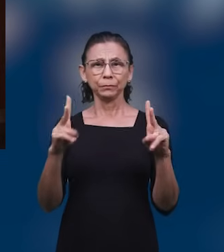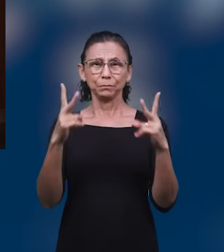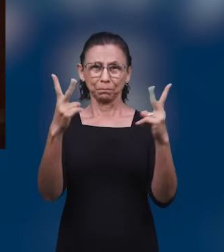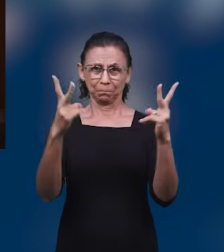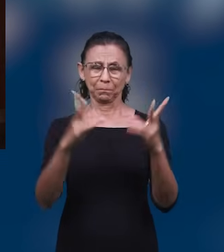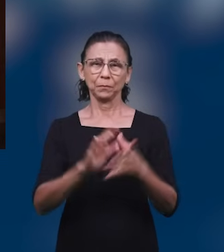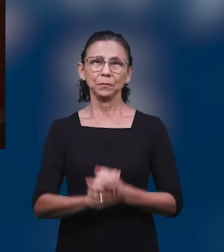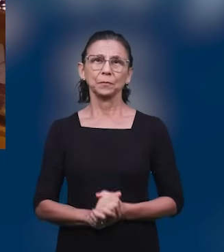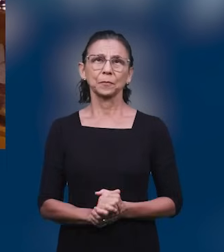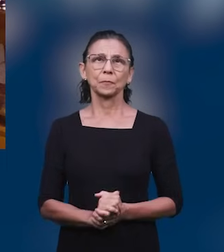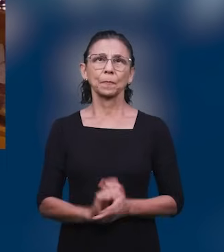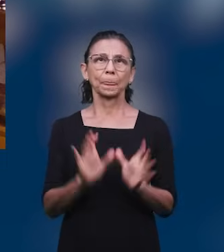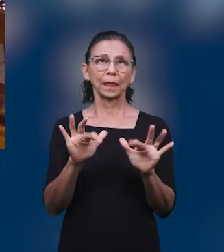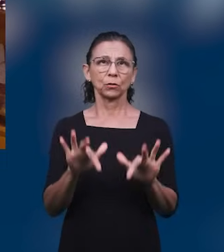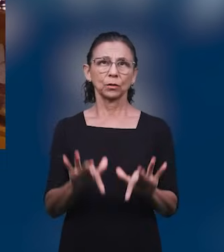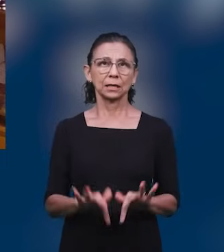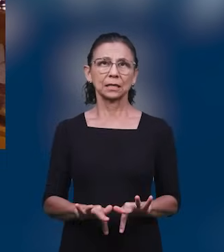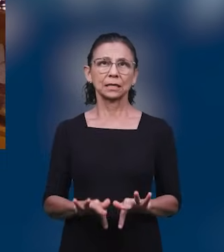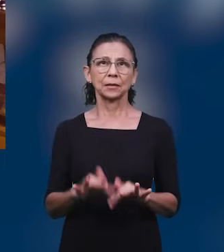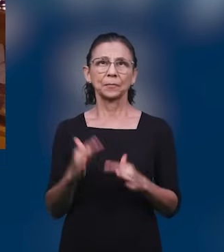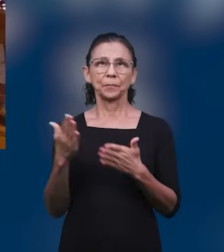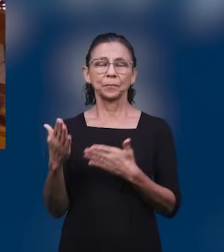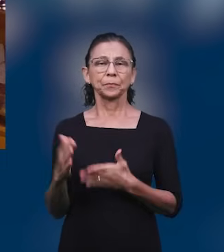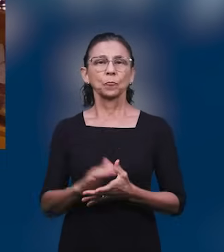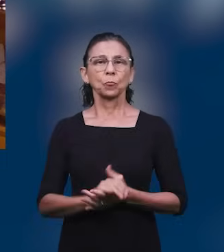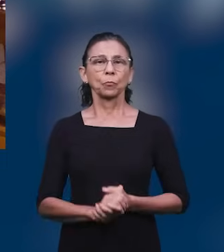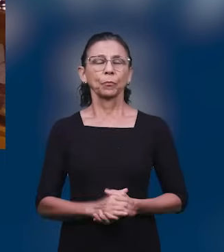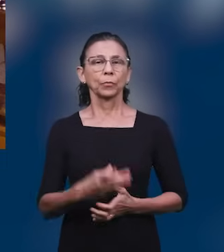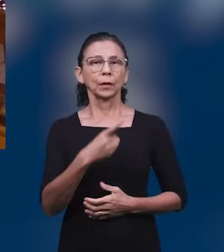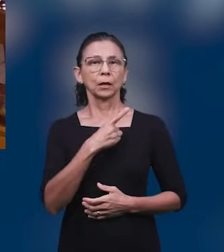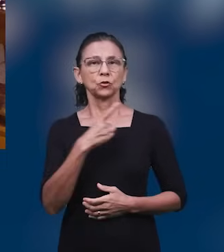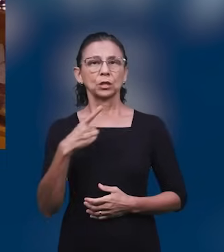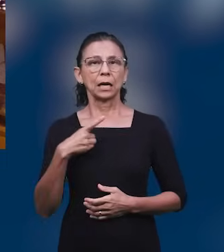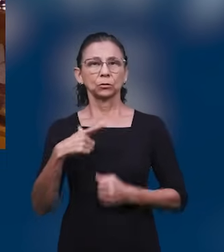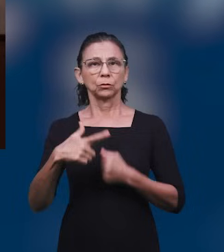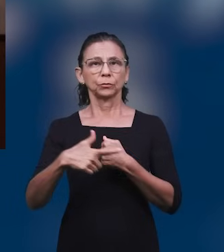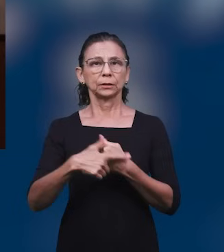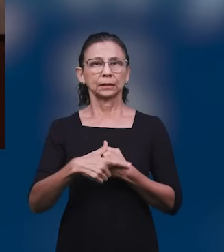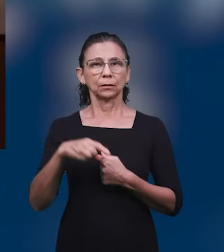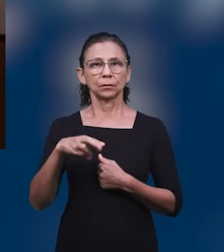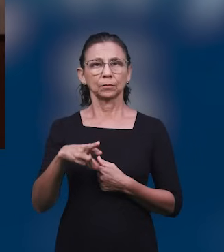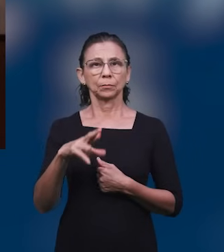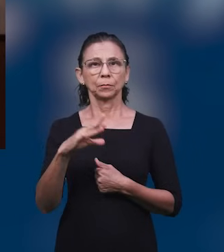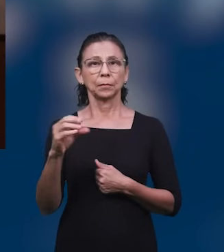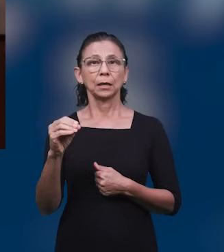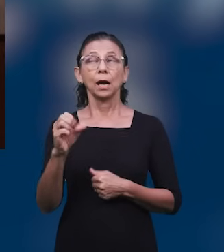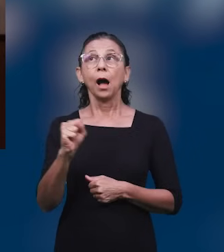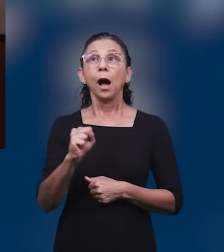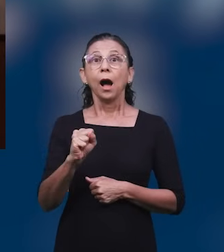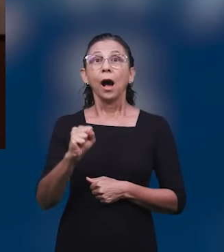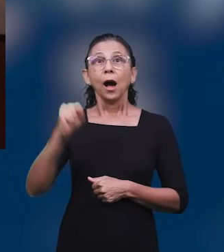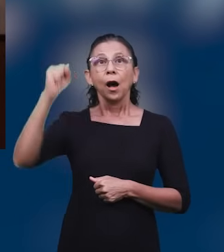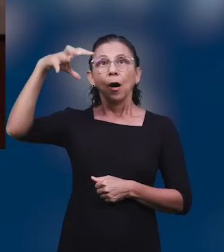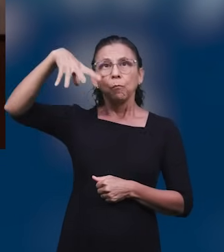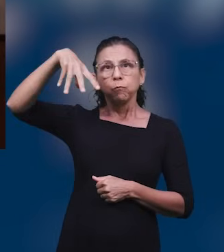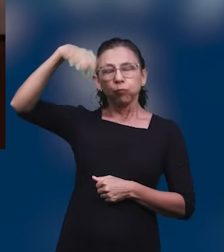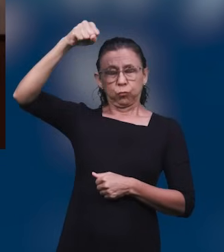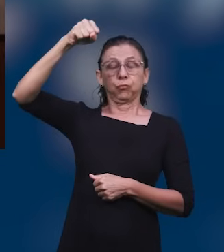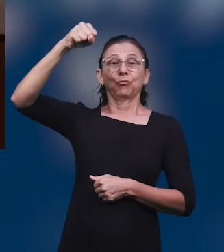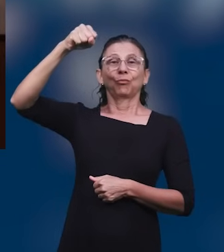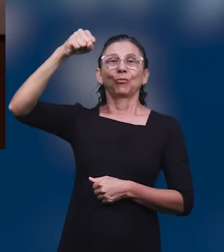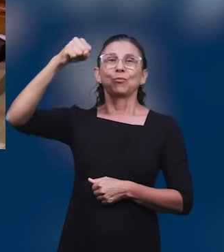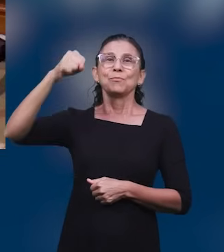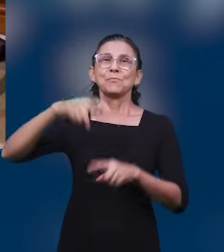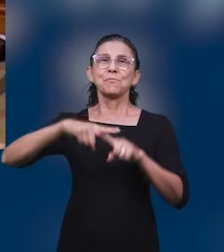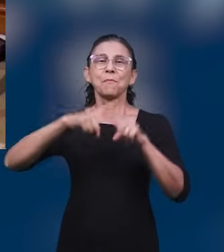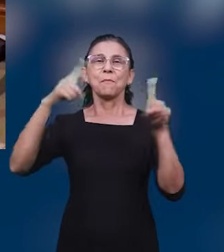No encerramento do culto, o irmão Marcos Vinícius foi separado para o diaconato. Durante o culto, faltou a luz elétrica, mas foi